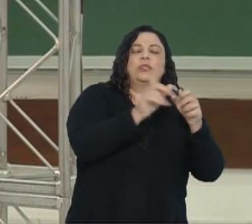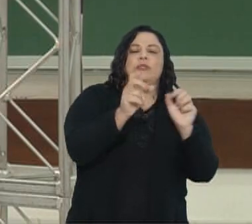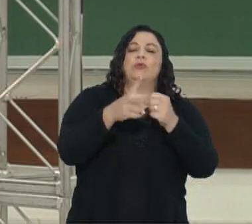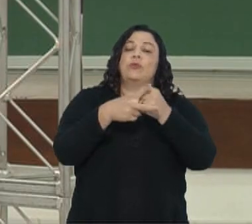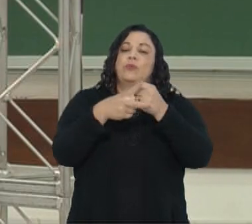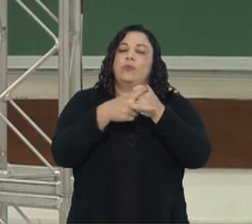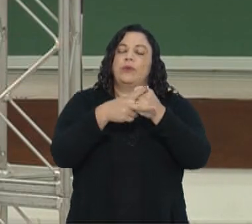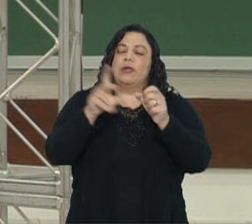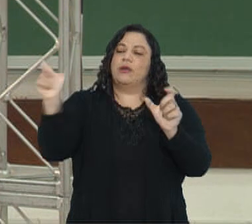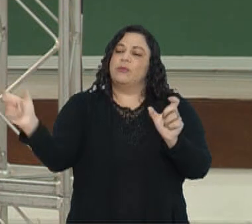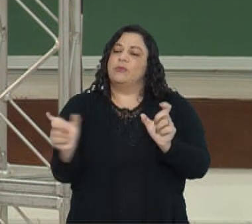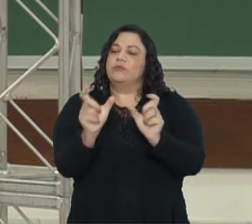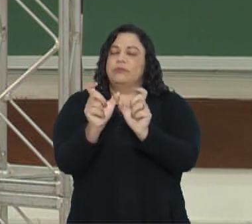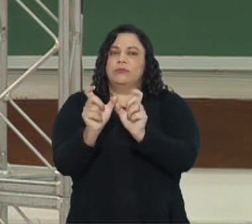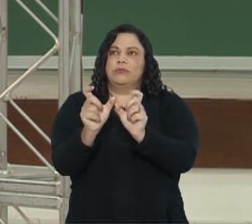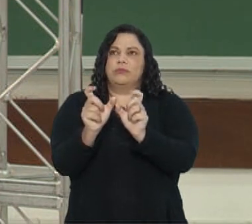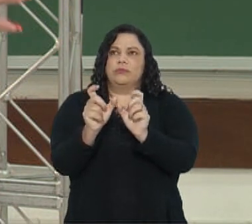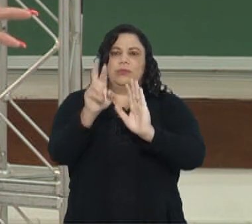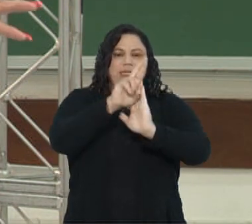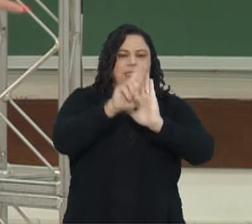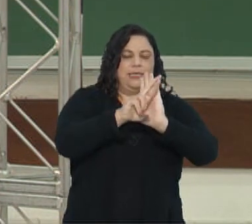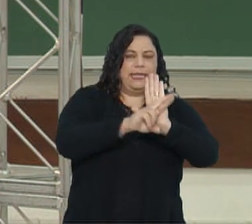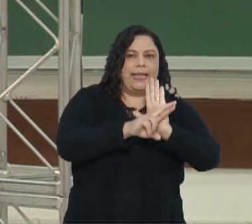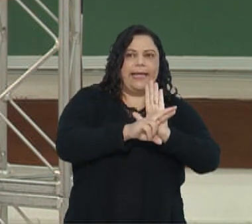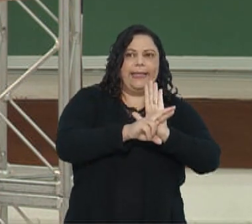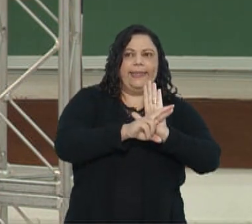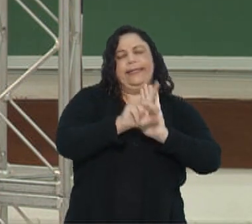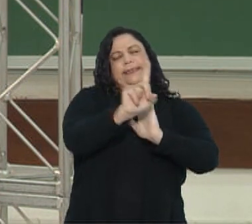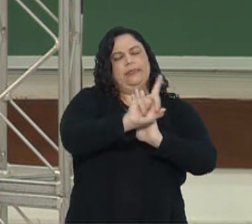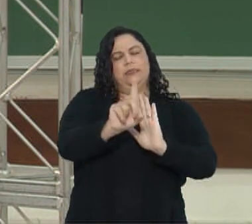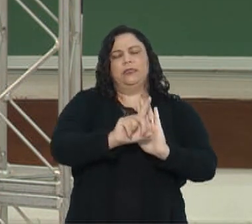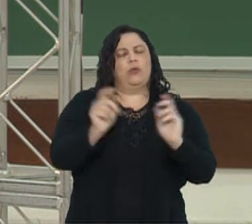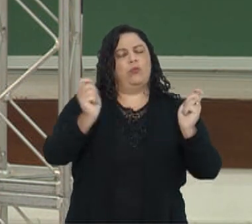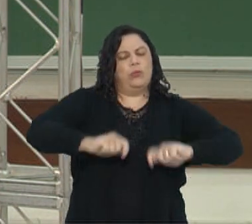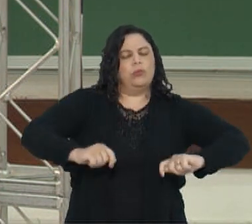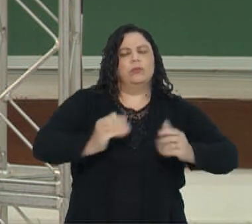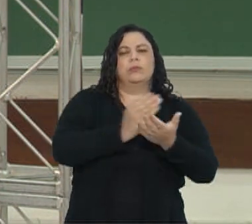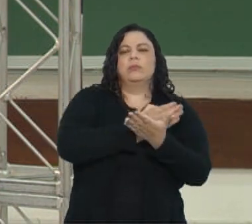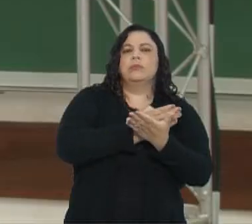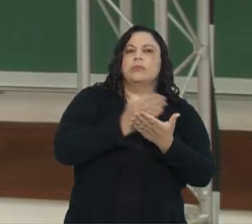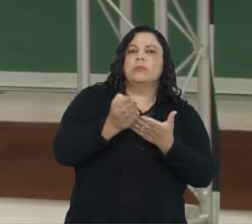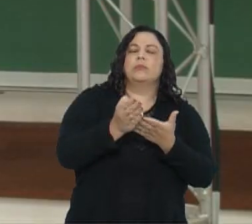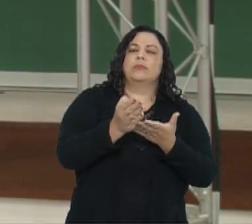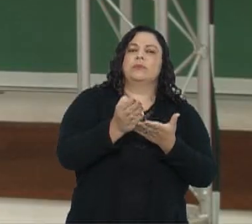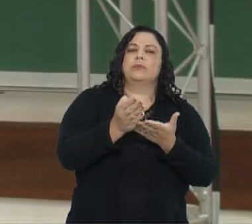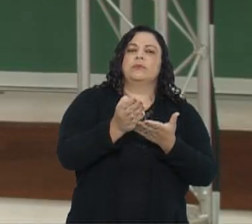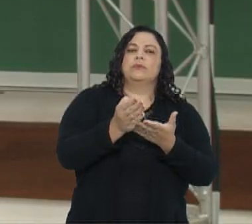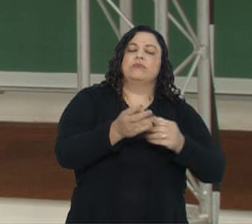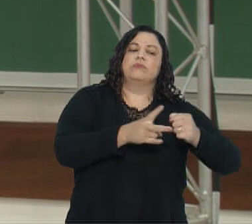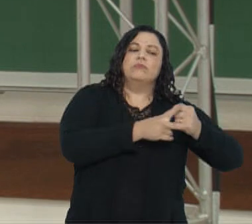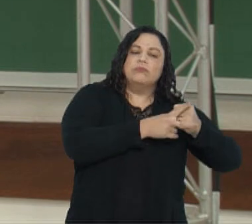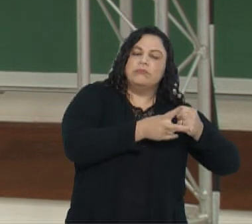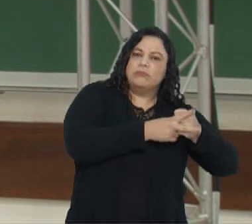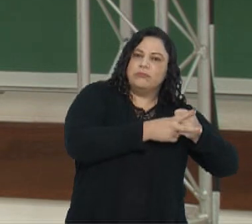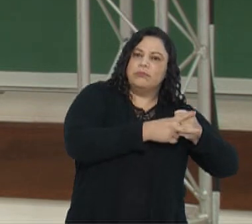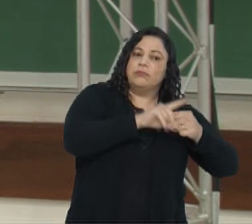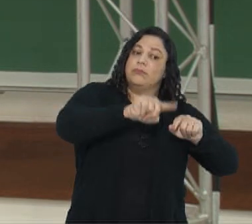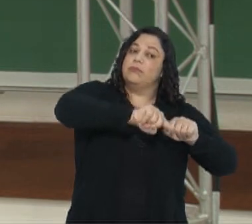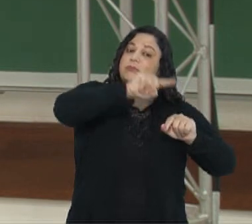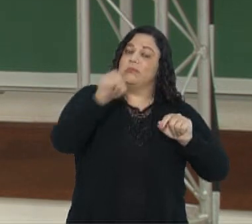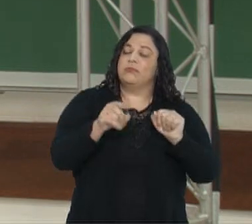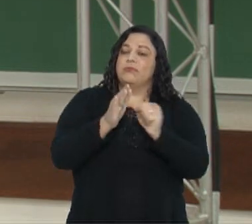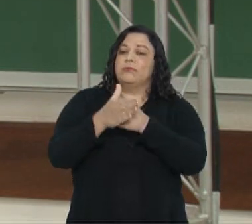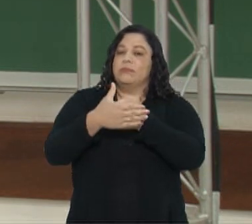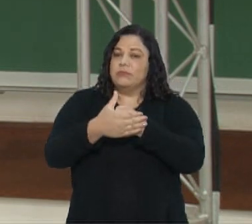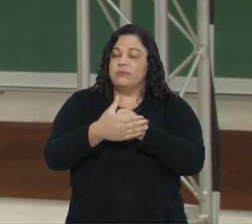regra geral. Eu posso, às vezes, começar pelo verbo, né? E daí o meu sujeito e depois o complemento.